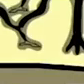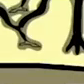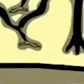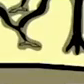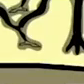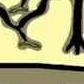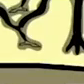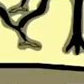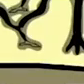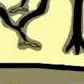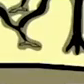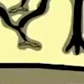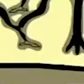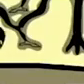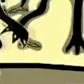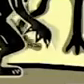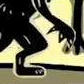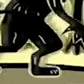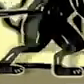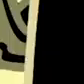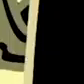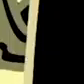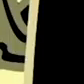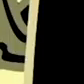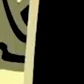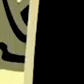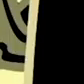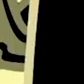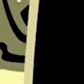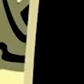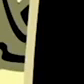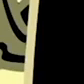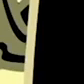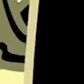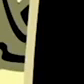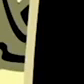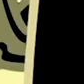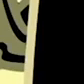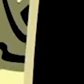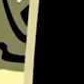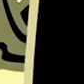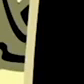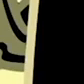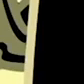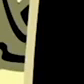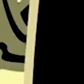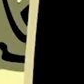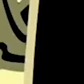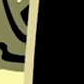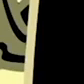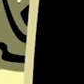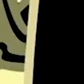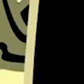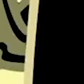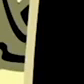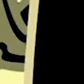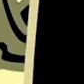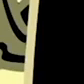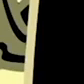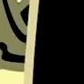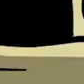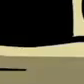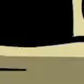fala com o susto que levou. O coitado gelou a espinha e ficou quieto para não ser visto pela besta